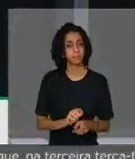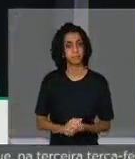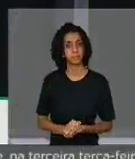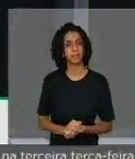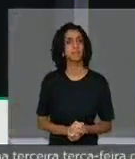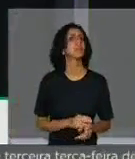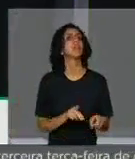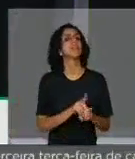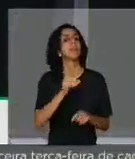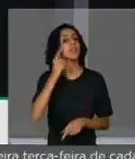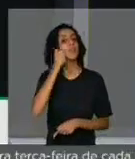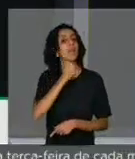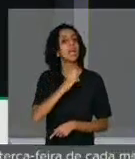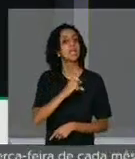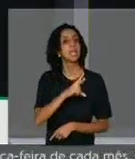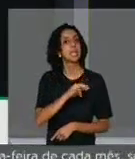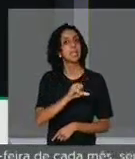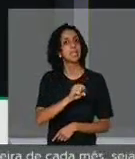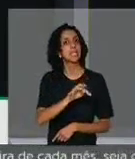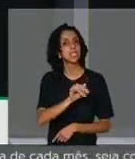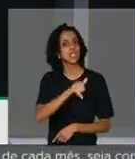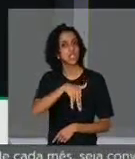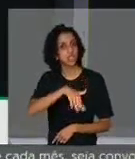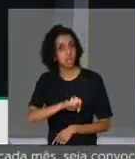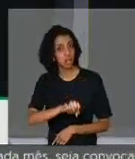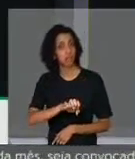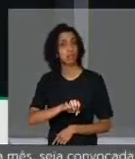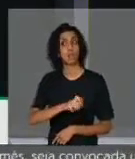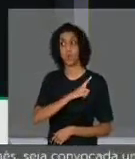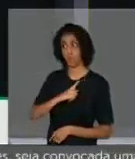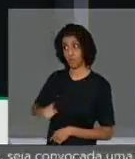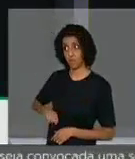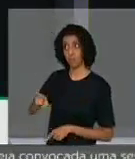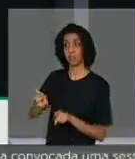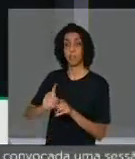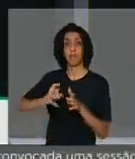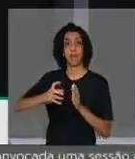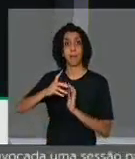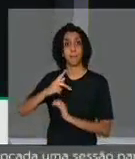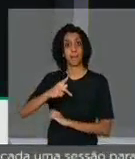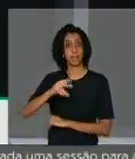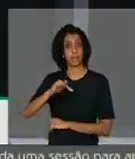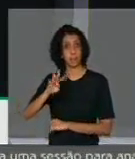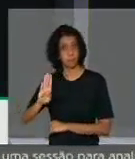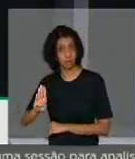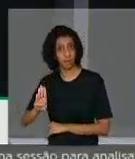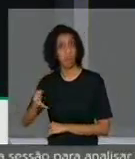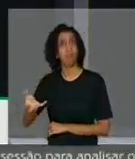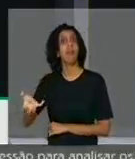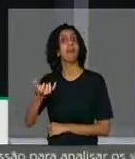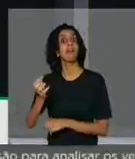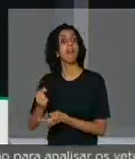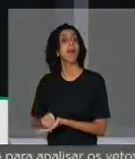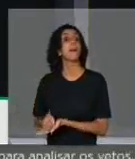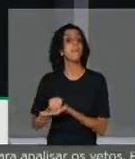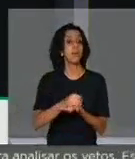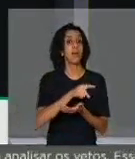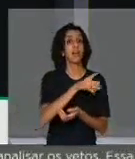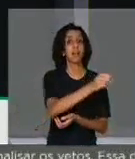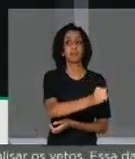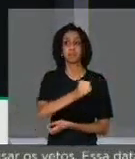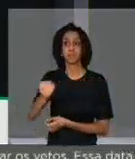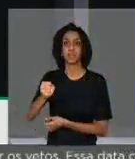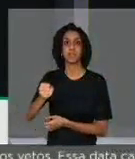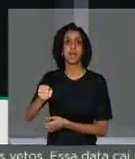deputada Cristiane Brasil, que o governo e o próprio PTB, pelo que ouvimos ontem, através do seu líder, quer no Ministério do